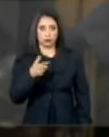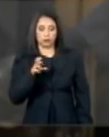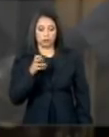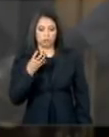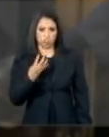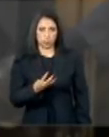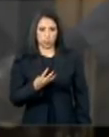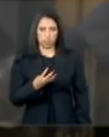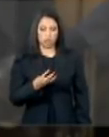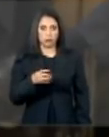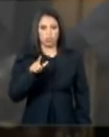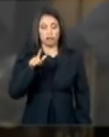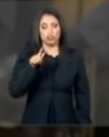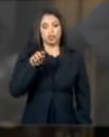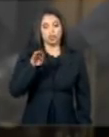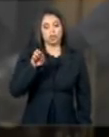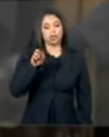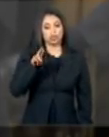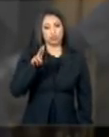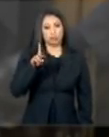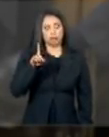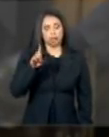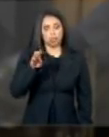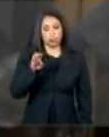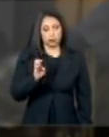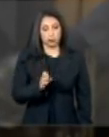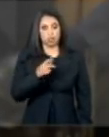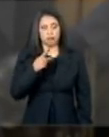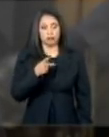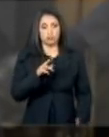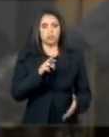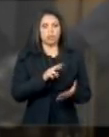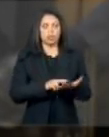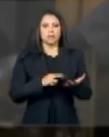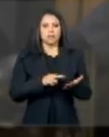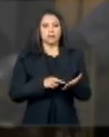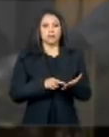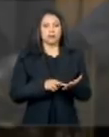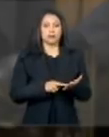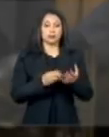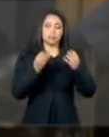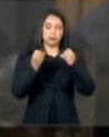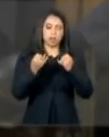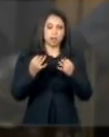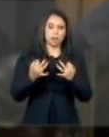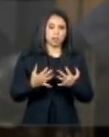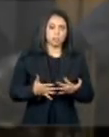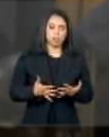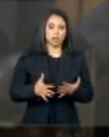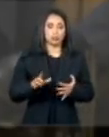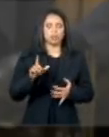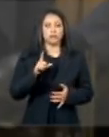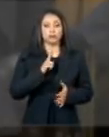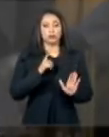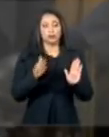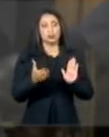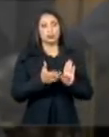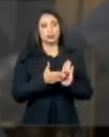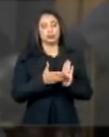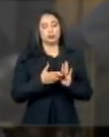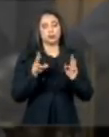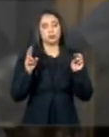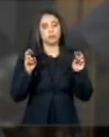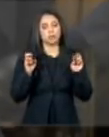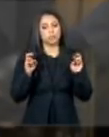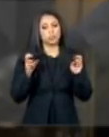excelências rumando então na direção do quanto o proposto na no tema